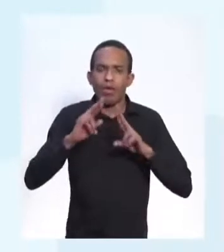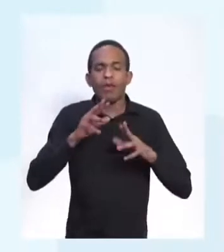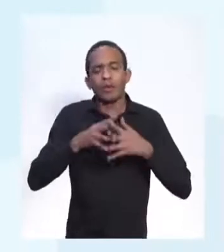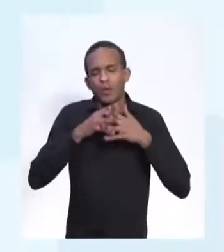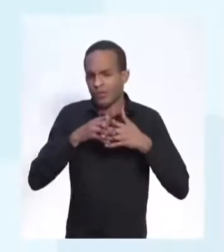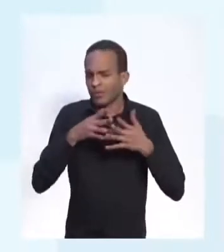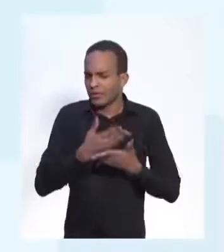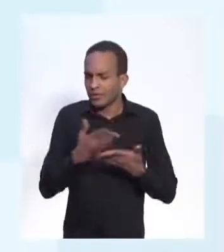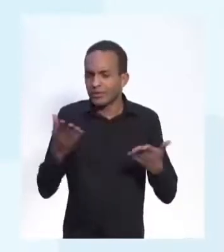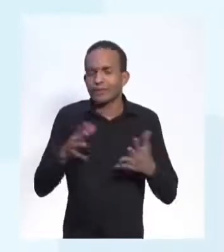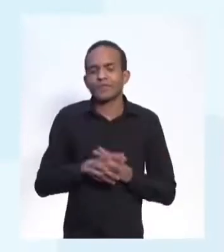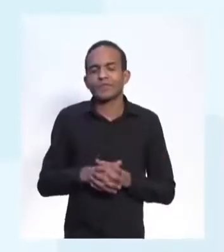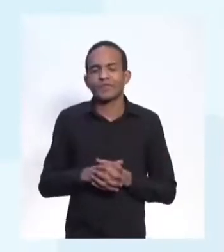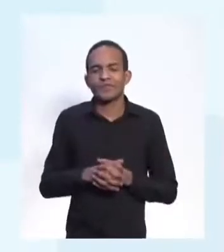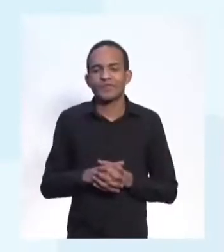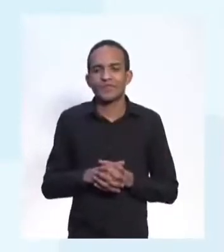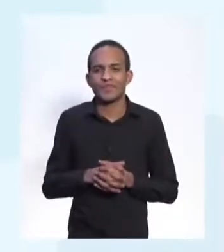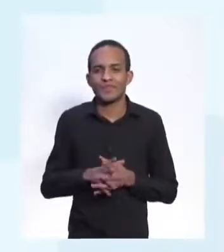confundir mesmo, turma. Vamos lá.